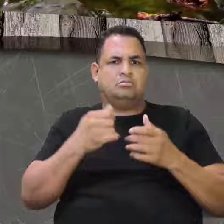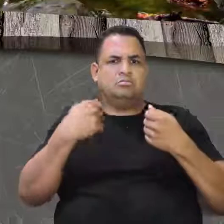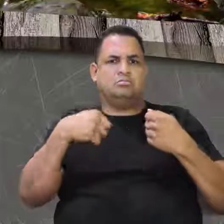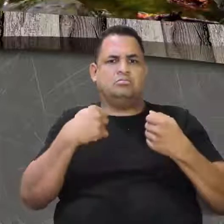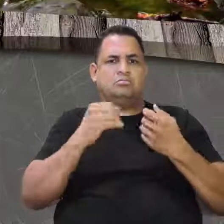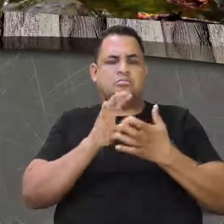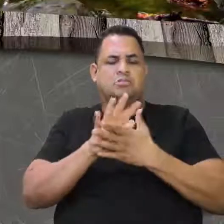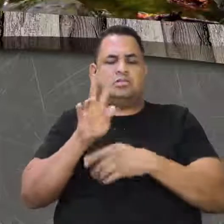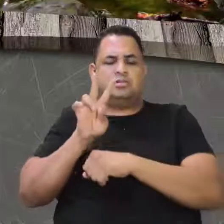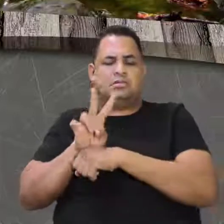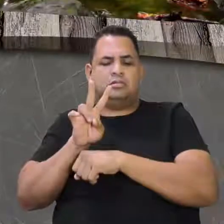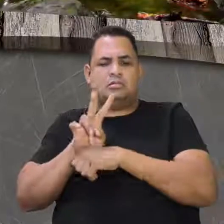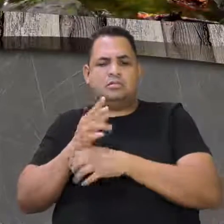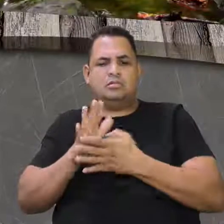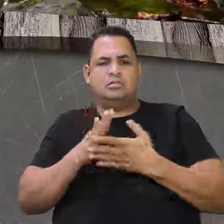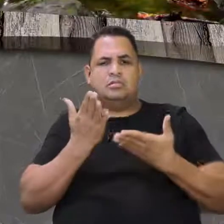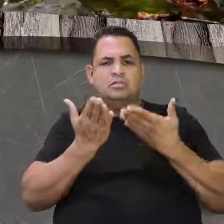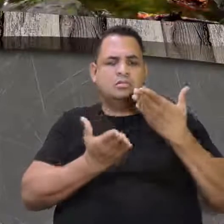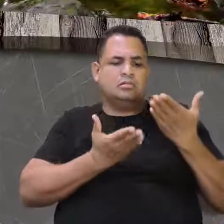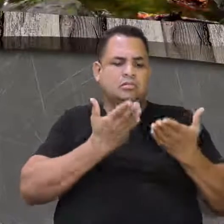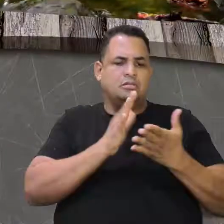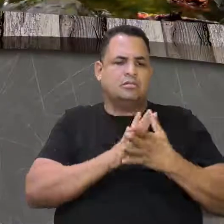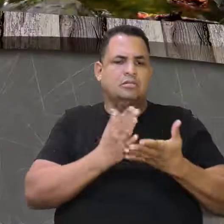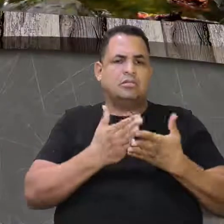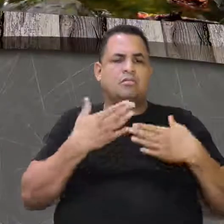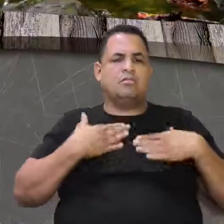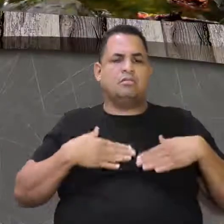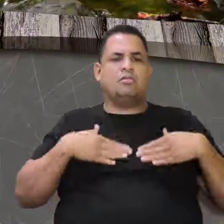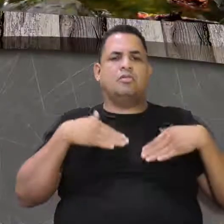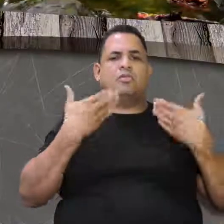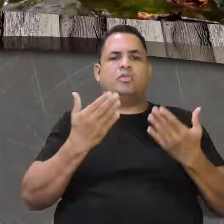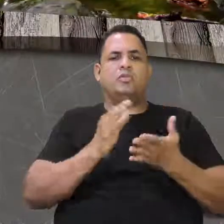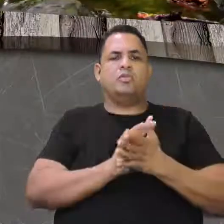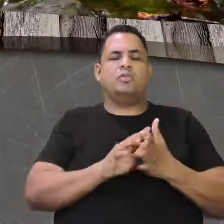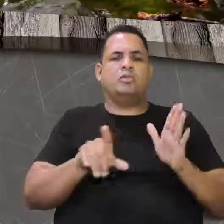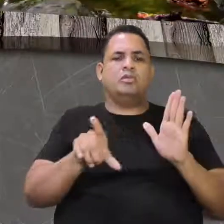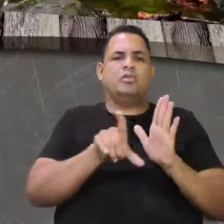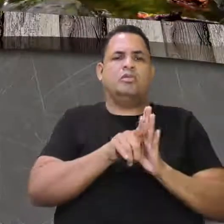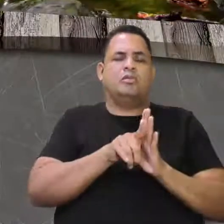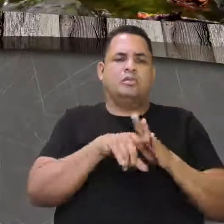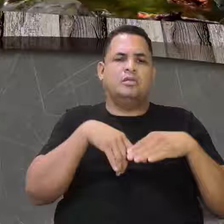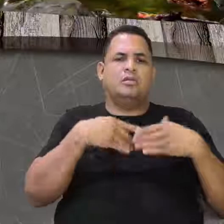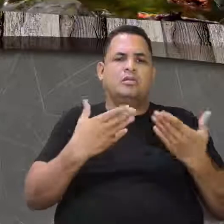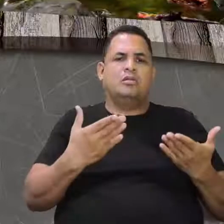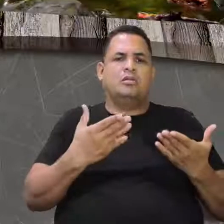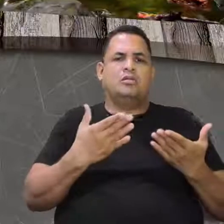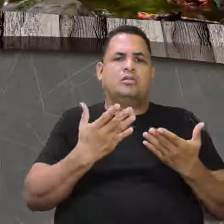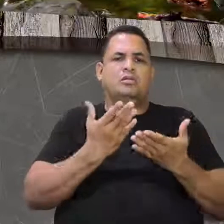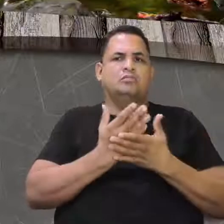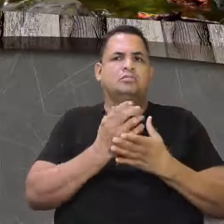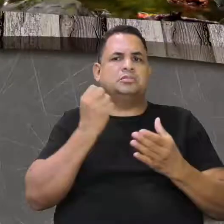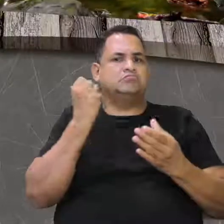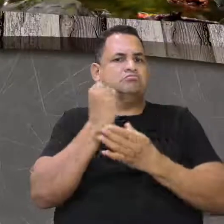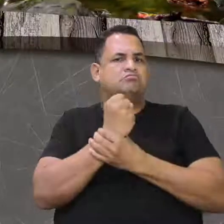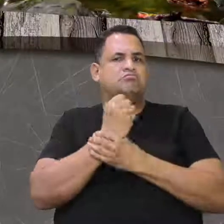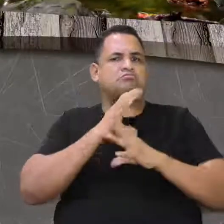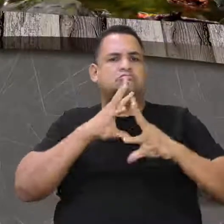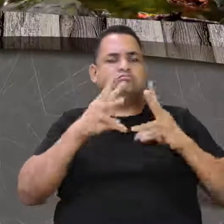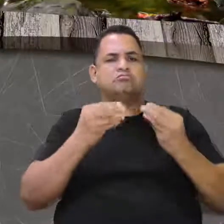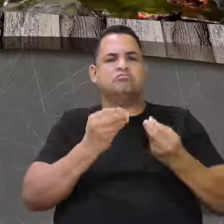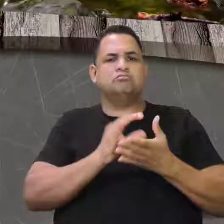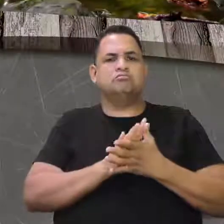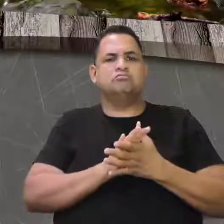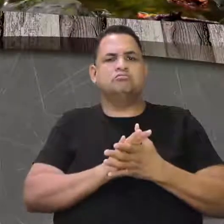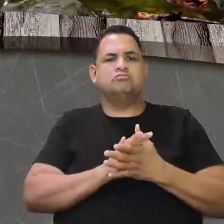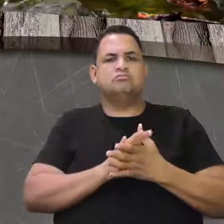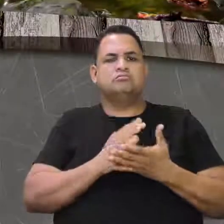ser cuidados e tratados com a maior cautela possível. E quando essa legislação não assegura tudo isso,